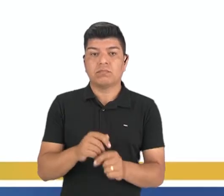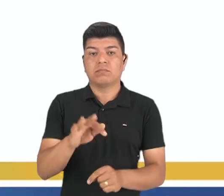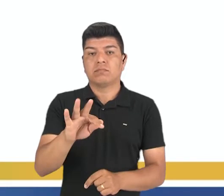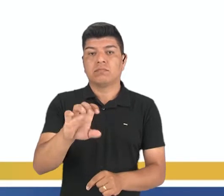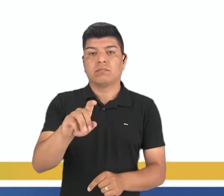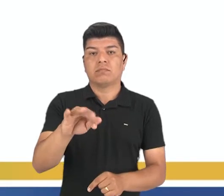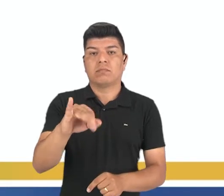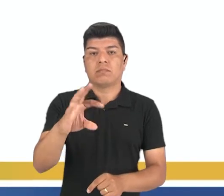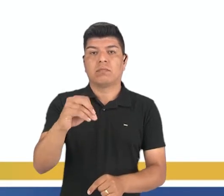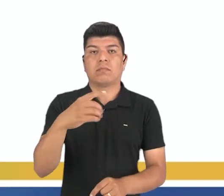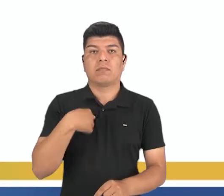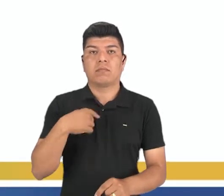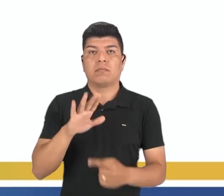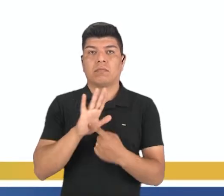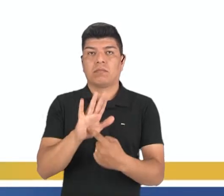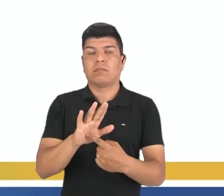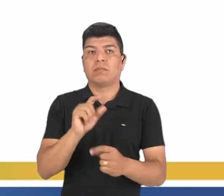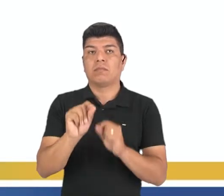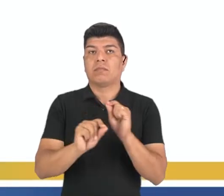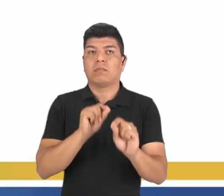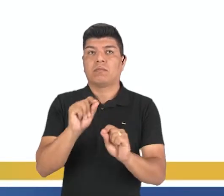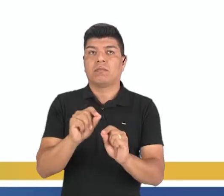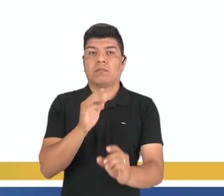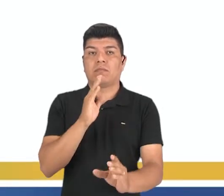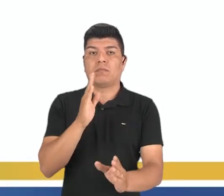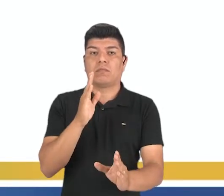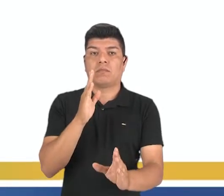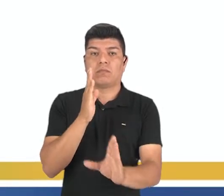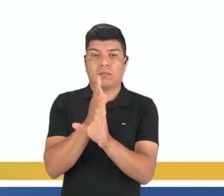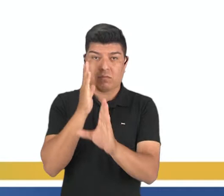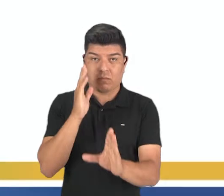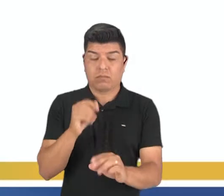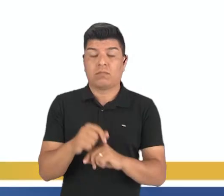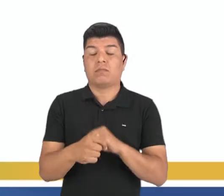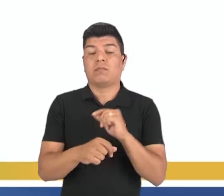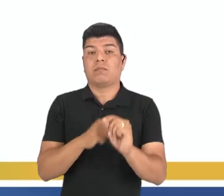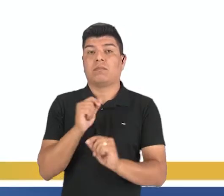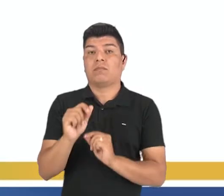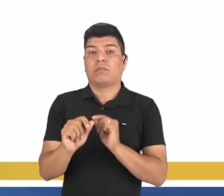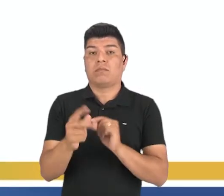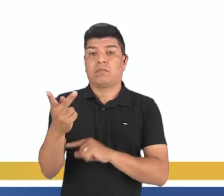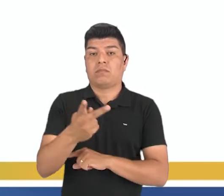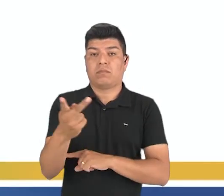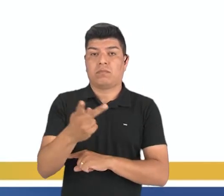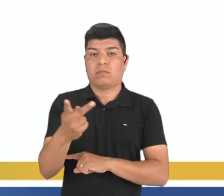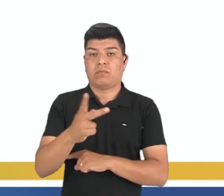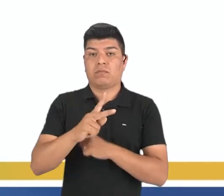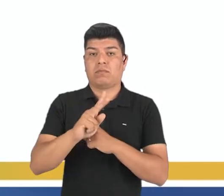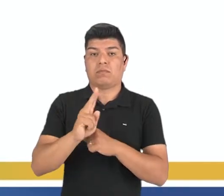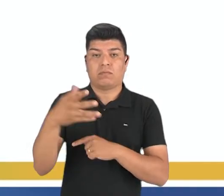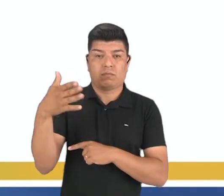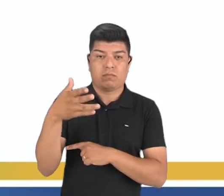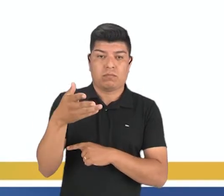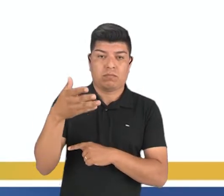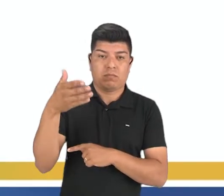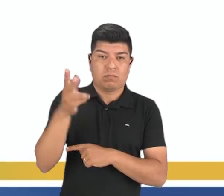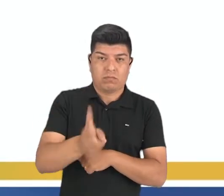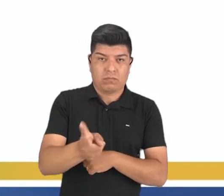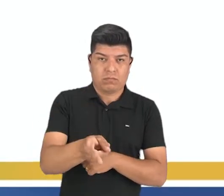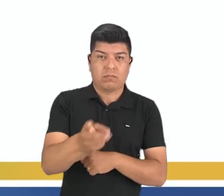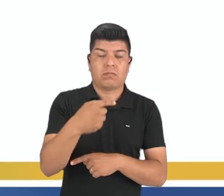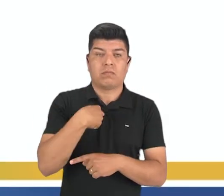pode referir-se a causalidade, relação entre dois eventos consecutivos, um